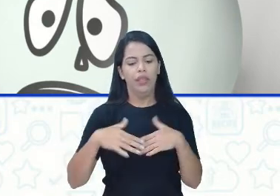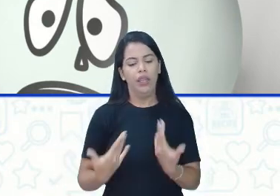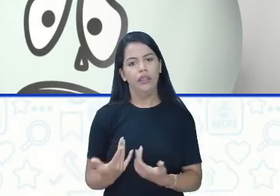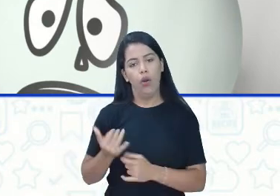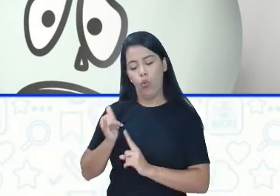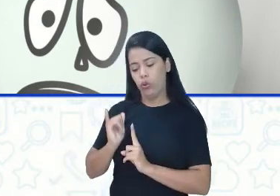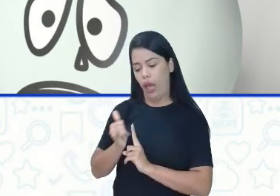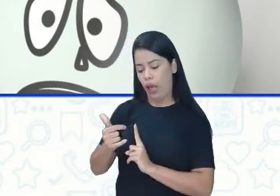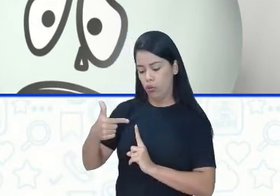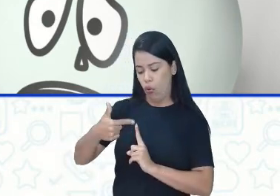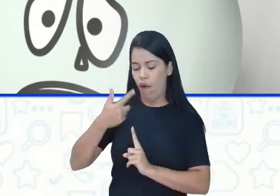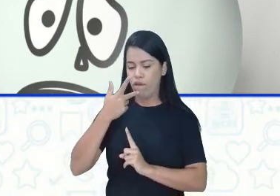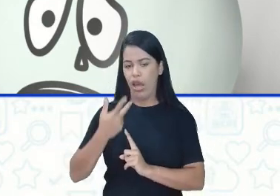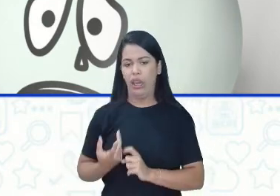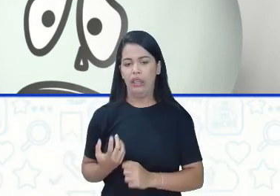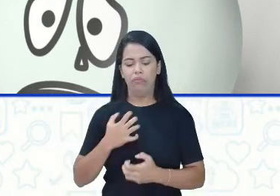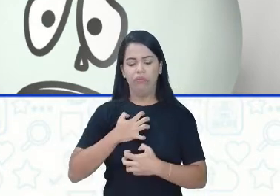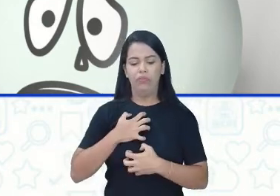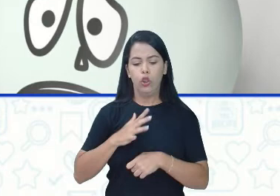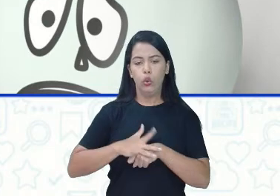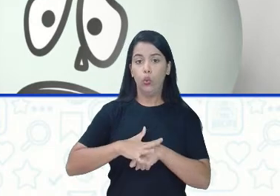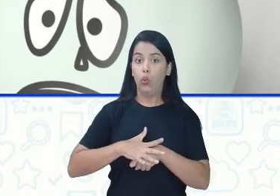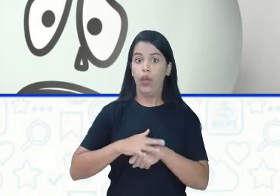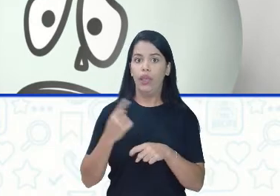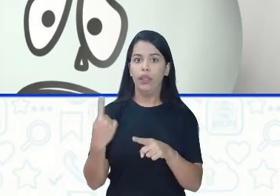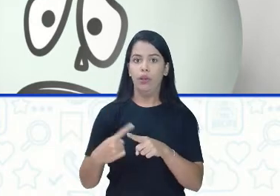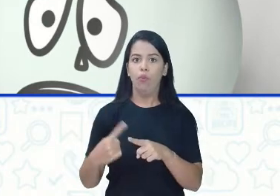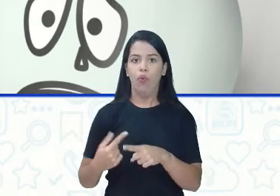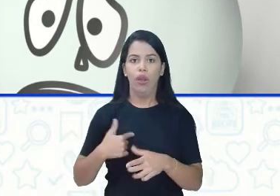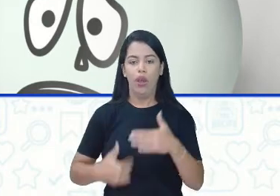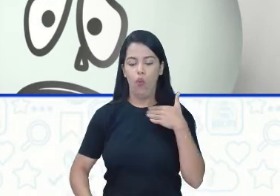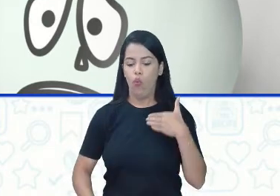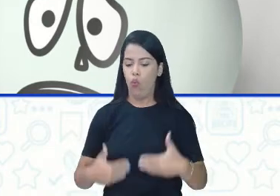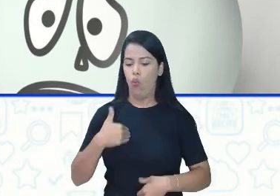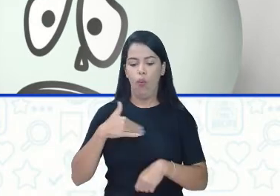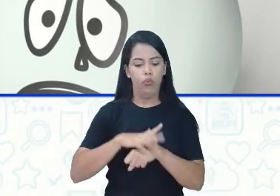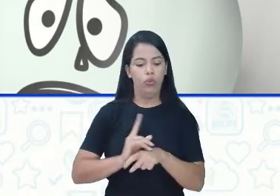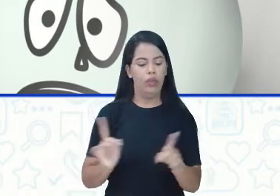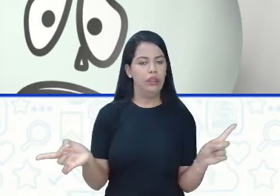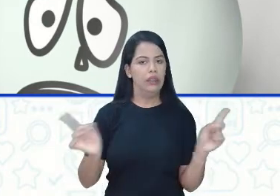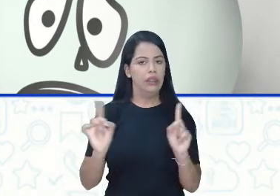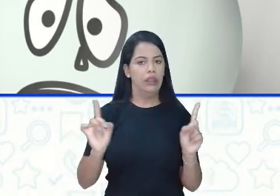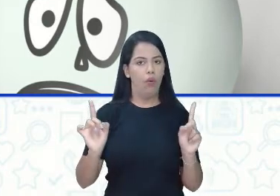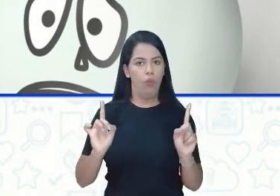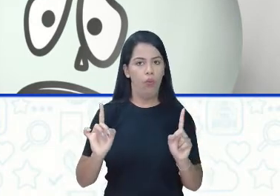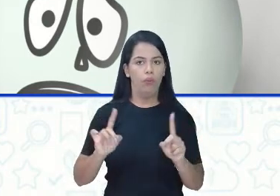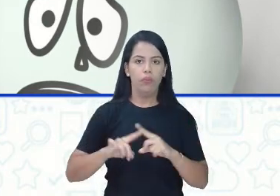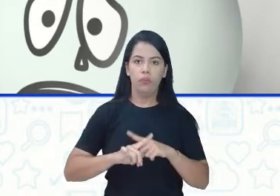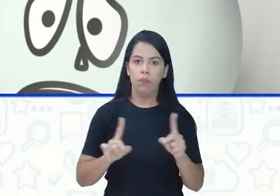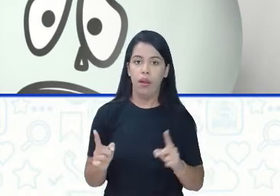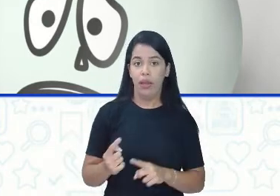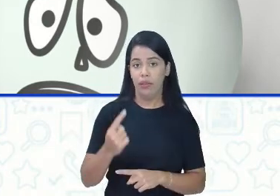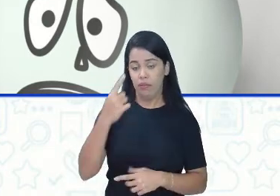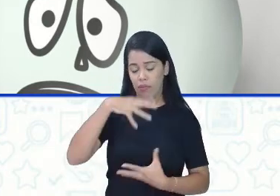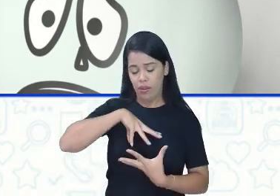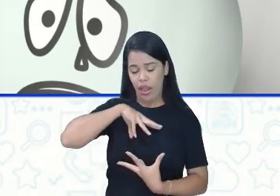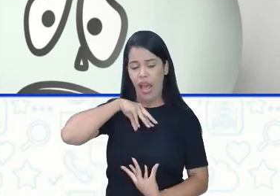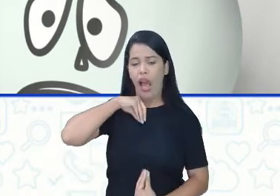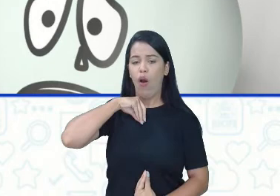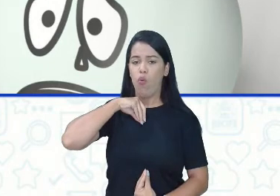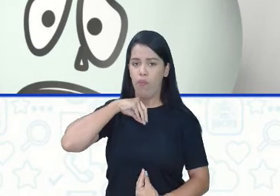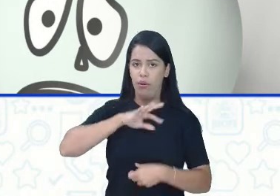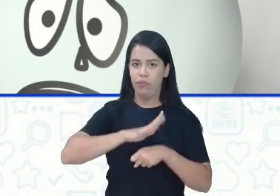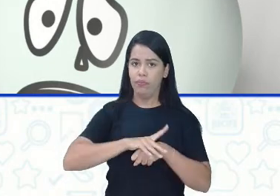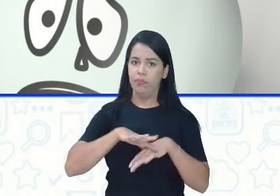sente doente. Pois, embora ela não adoeça o corpo como uma doença física, ela adoece a alma. E o